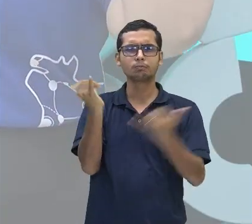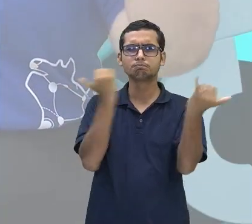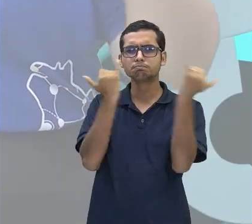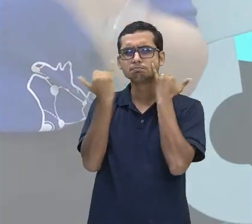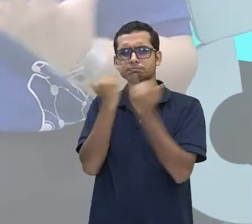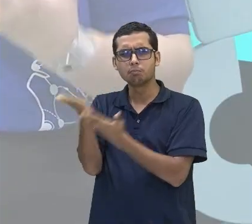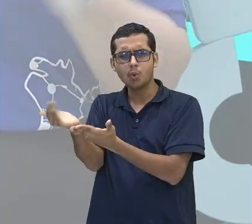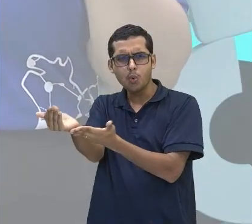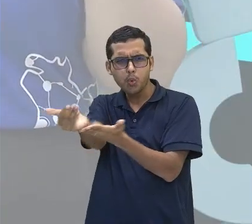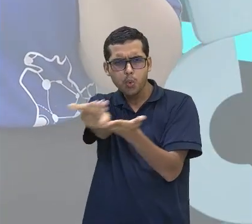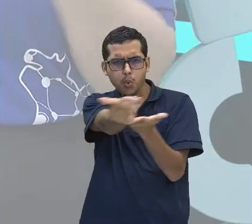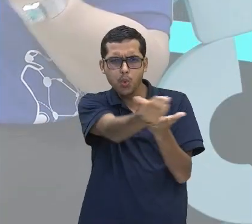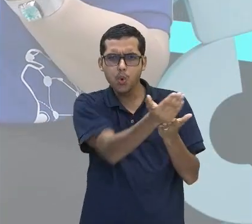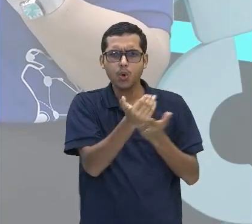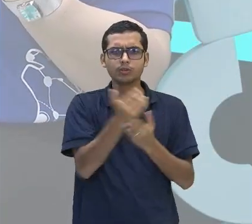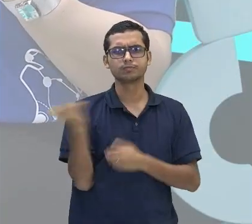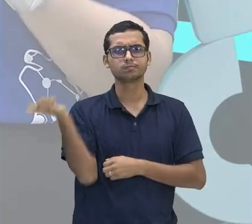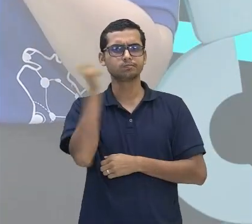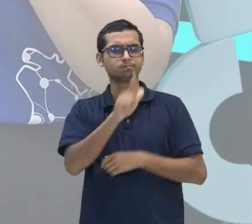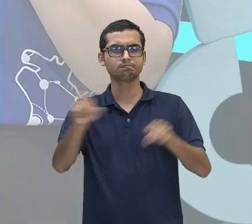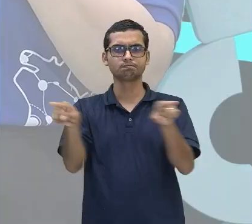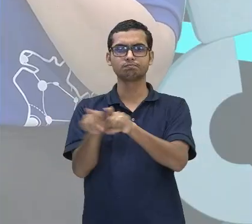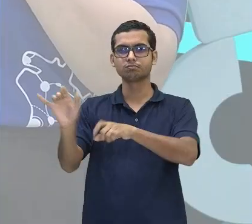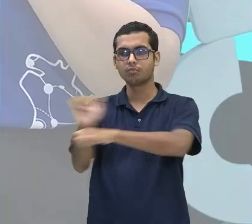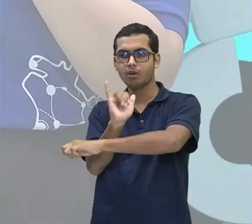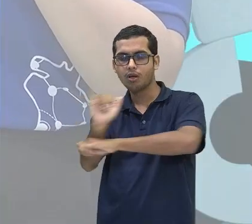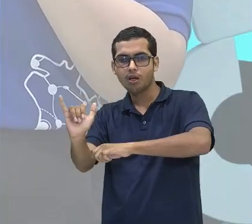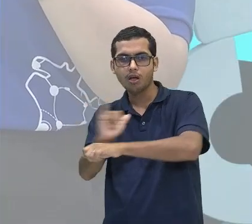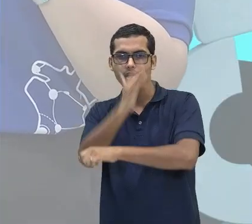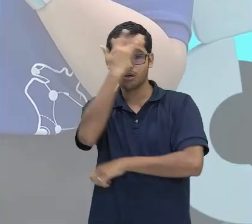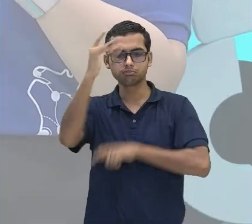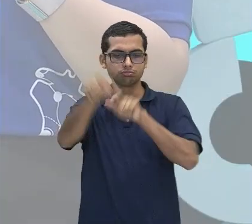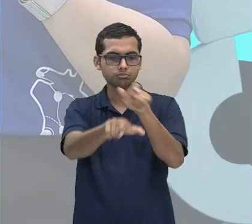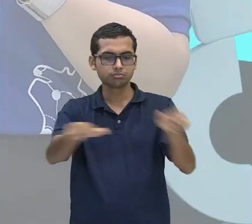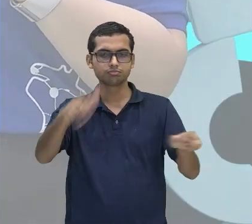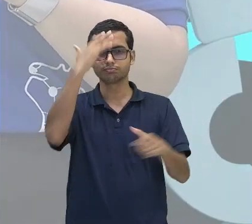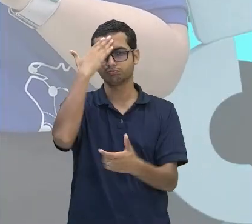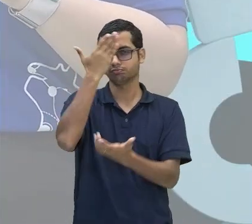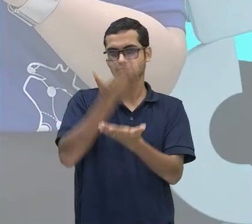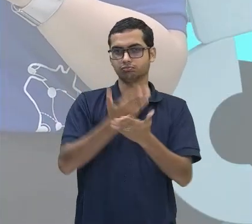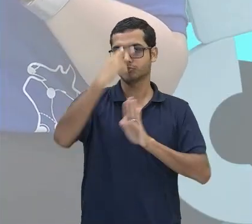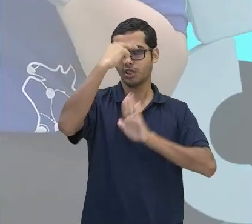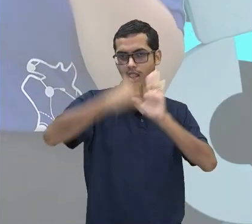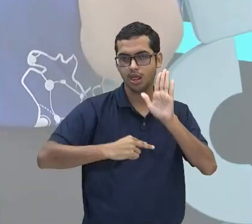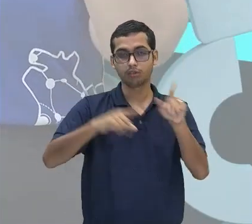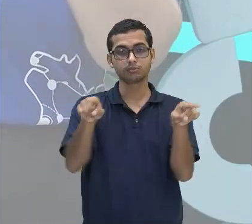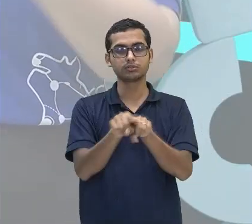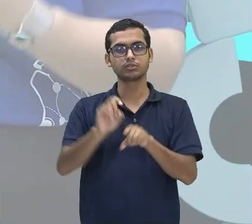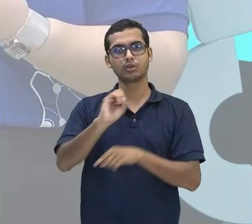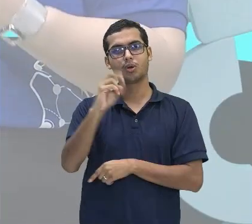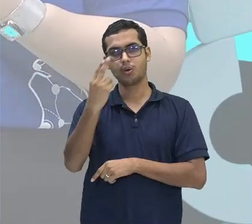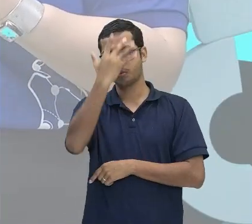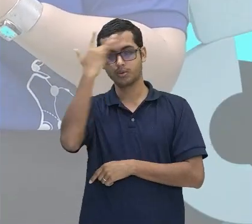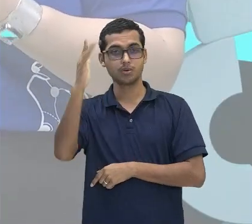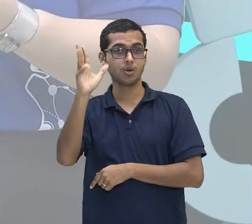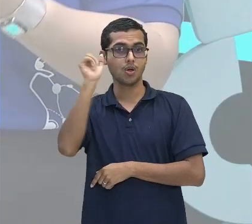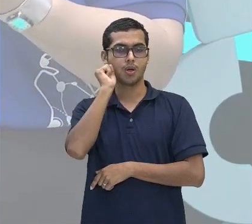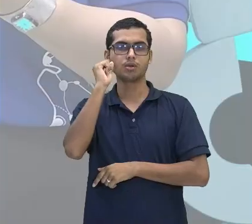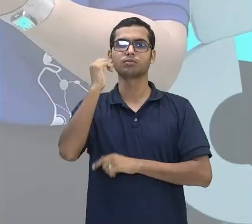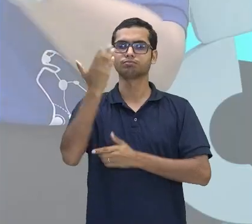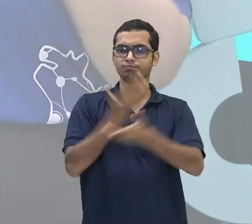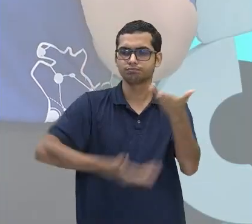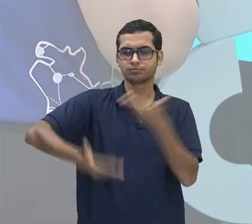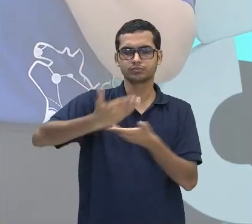conjunto de argumentos e de estratégias para convencer o seu leitor ou o seu ouvinte, a pessoa que está interagindo